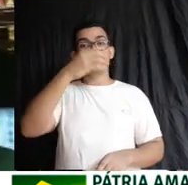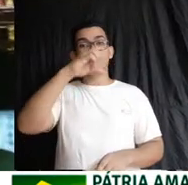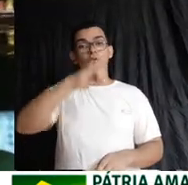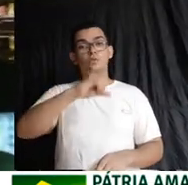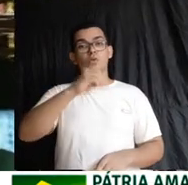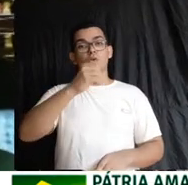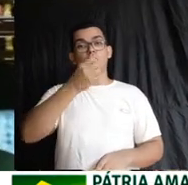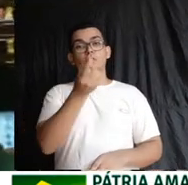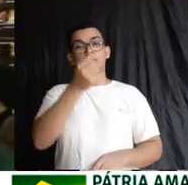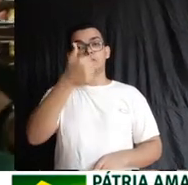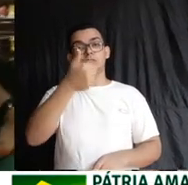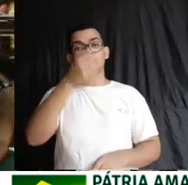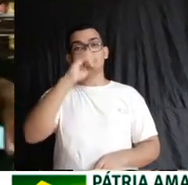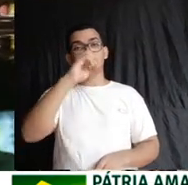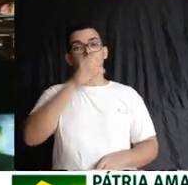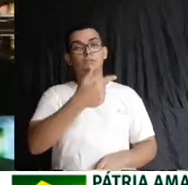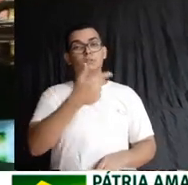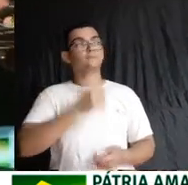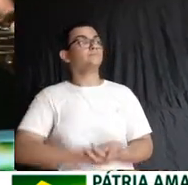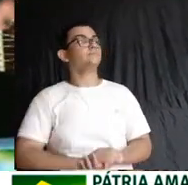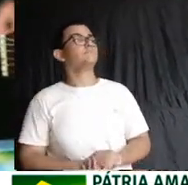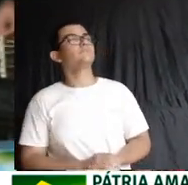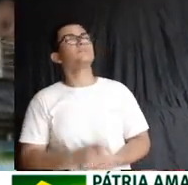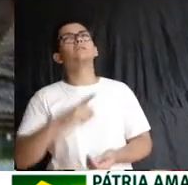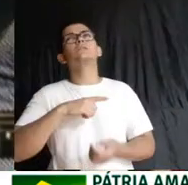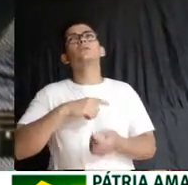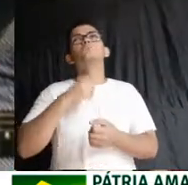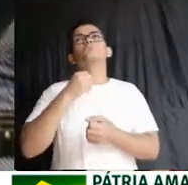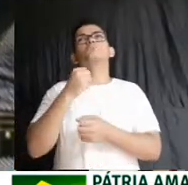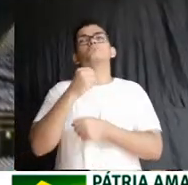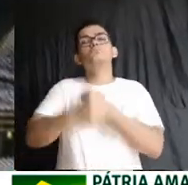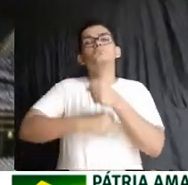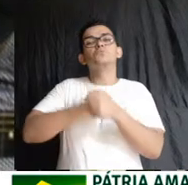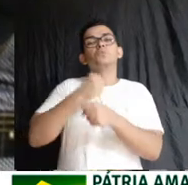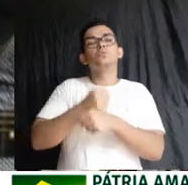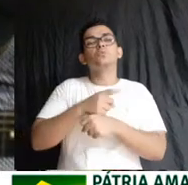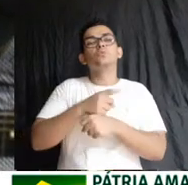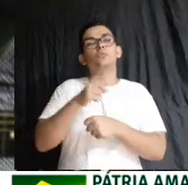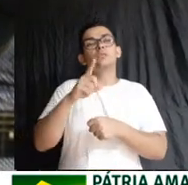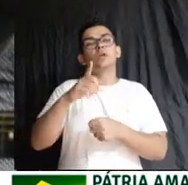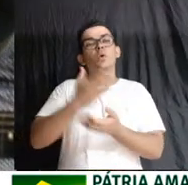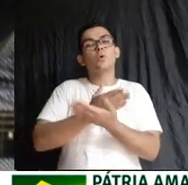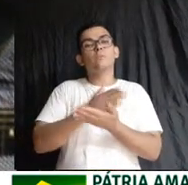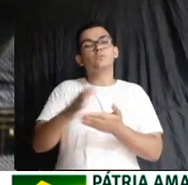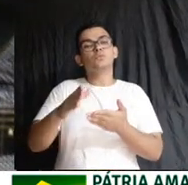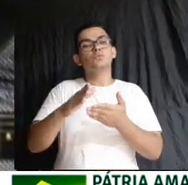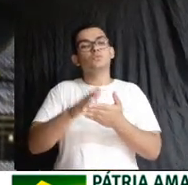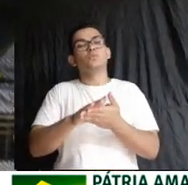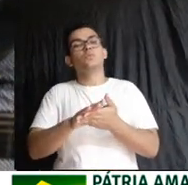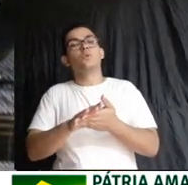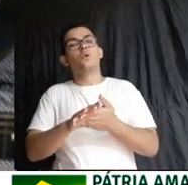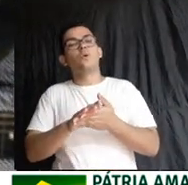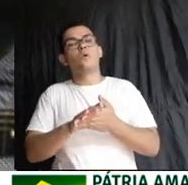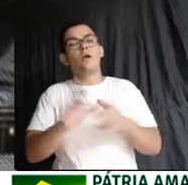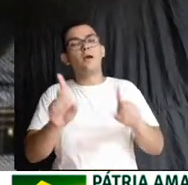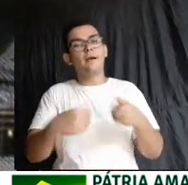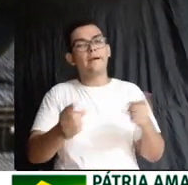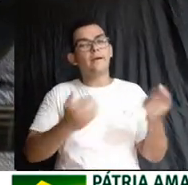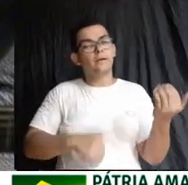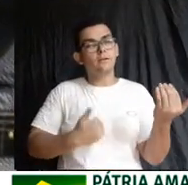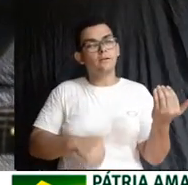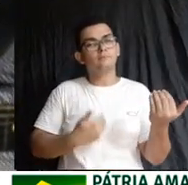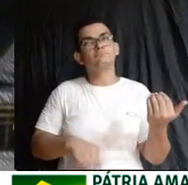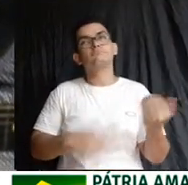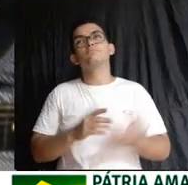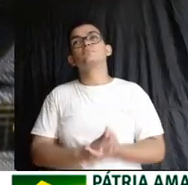9249-7102. Quantos anos já de profissão, Paulinho? Como professor, na verdade? Aqui em Jiparaná, é